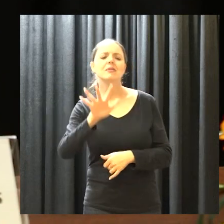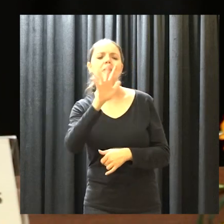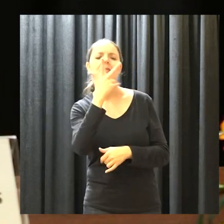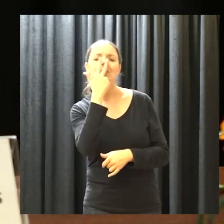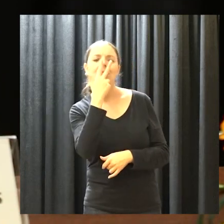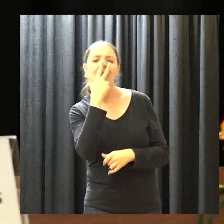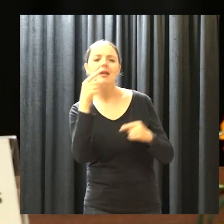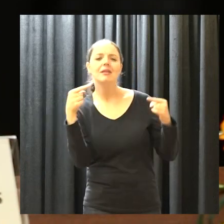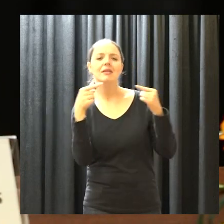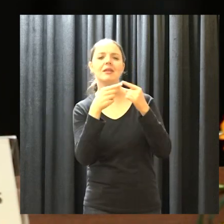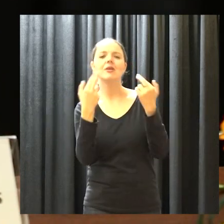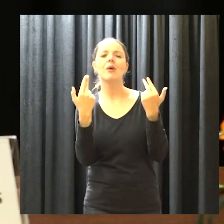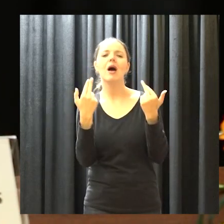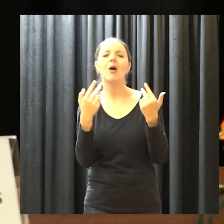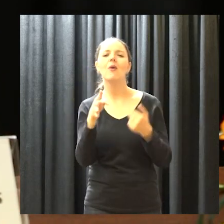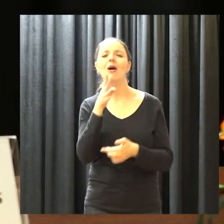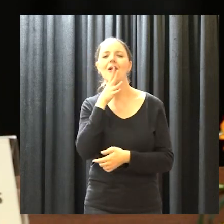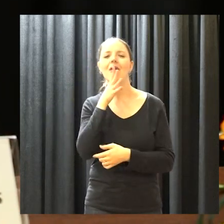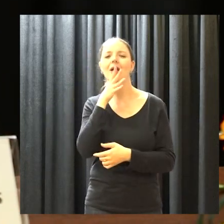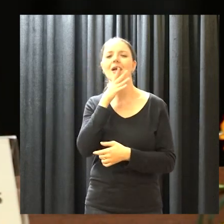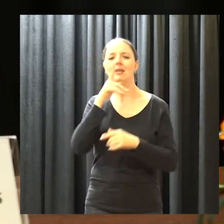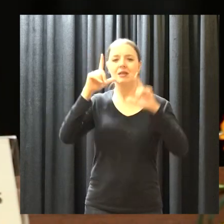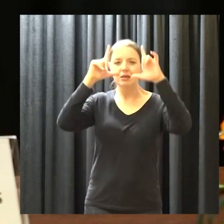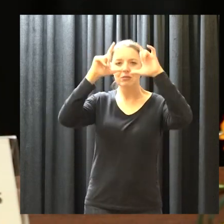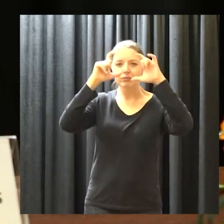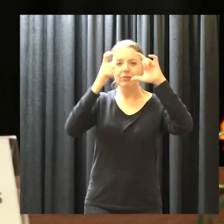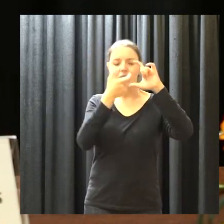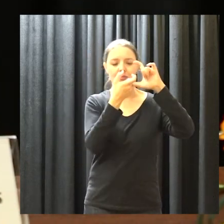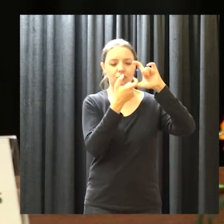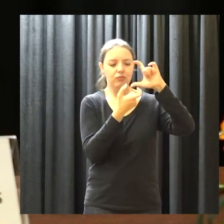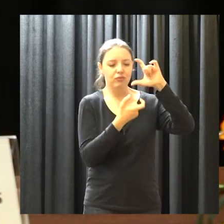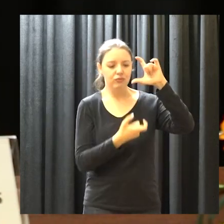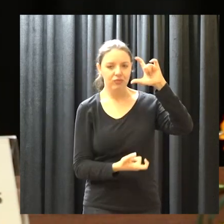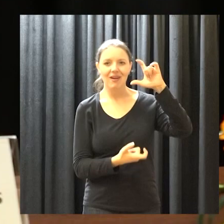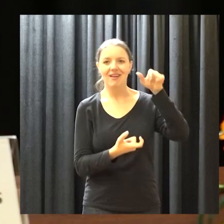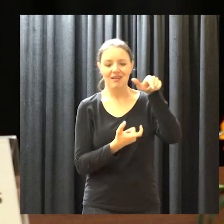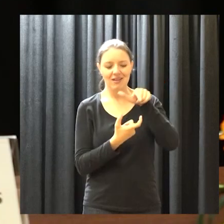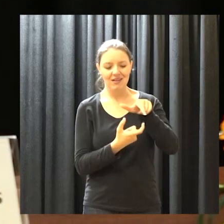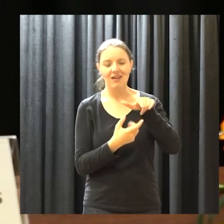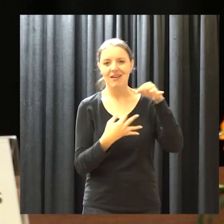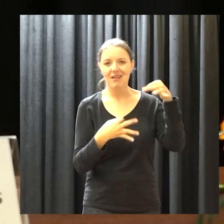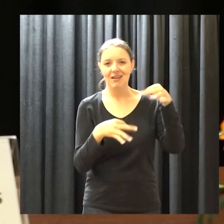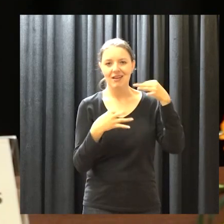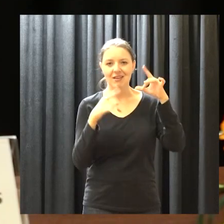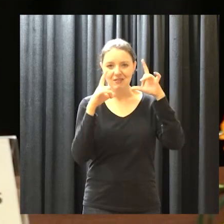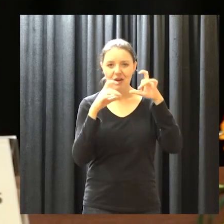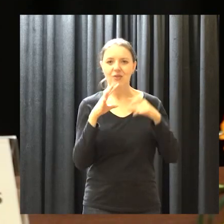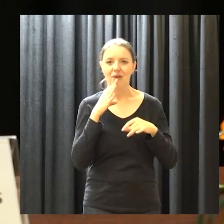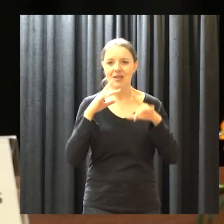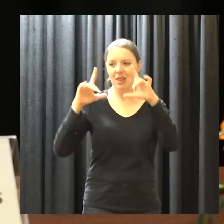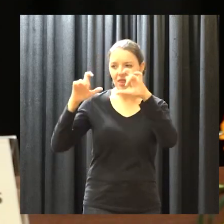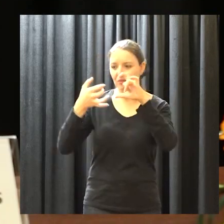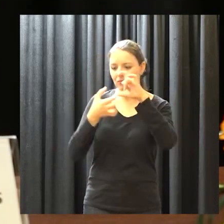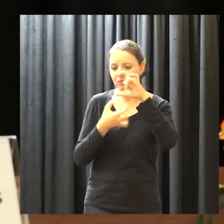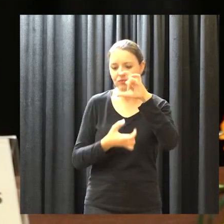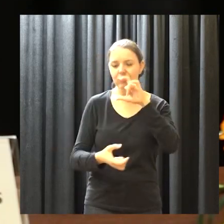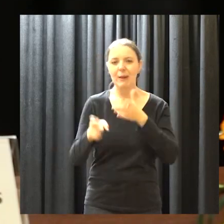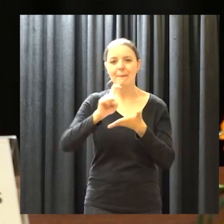de Polaroid, daquela câmera fotográfica antiga, quadradinhas, em que cada mulher aparece representada aí